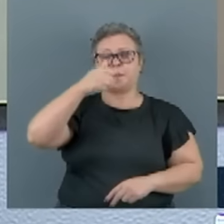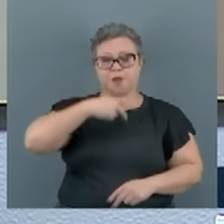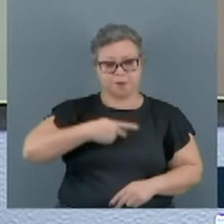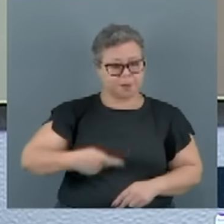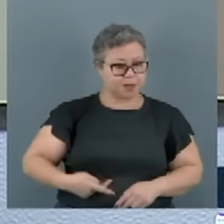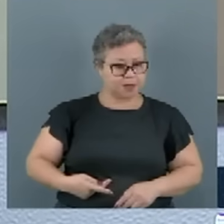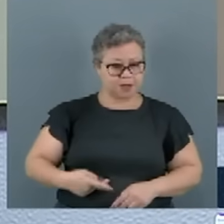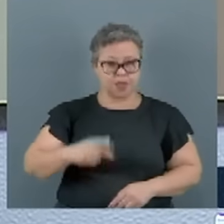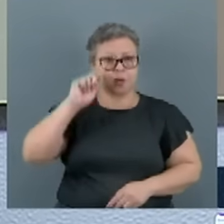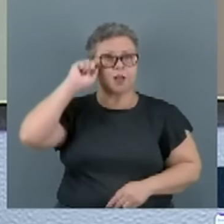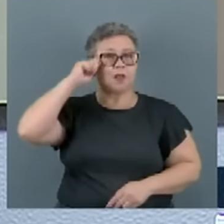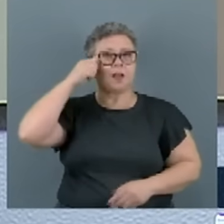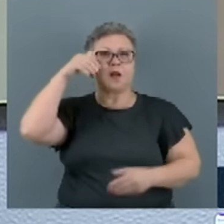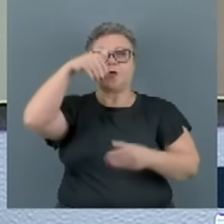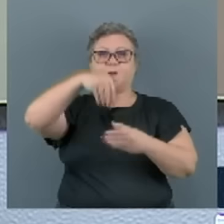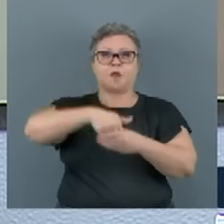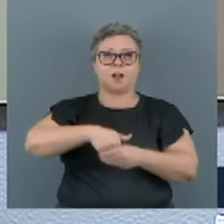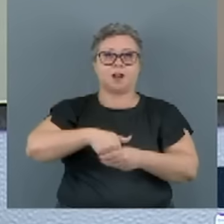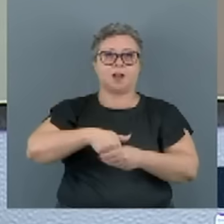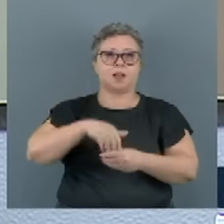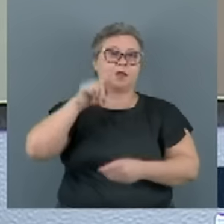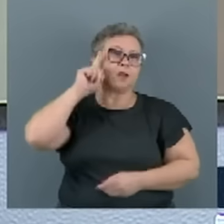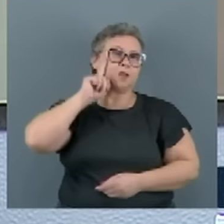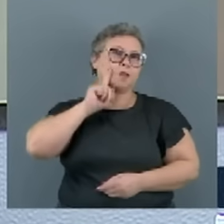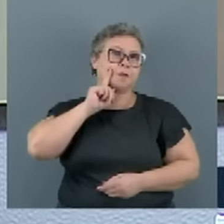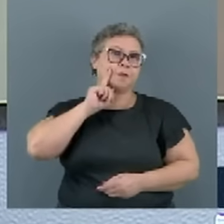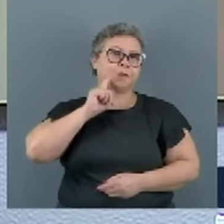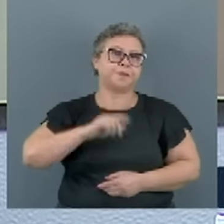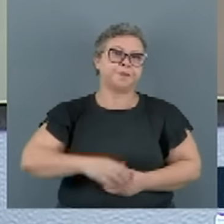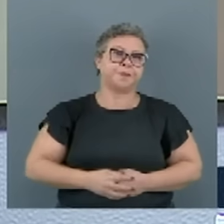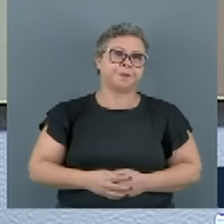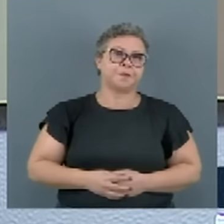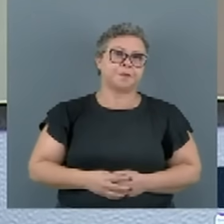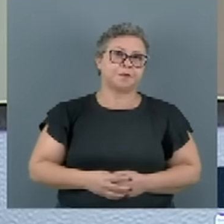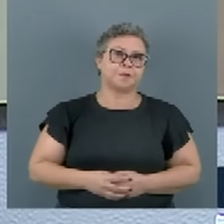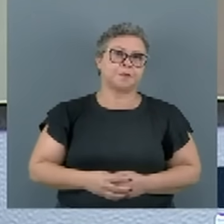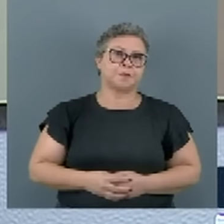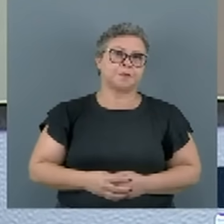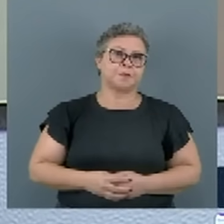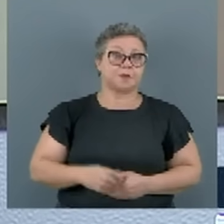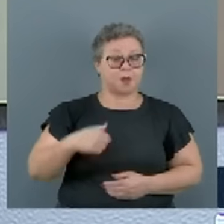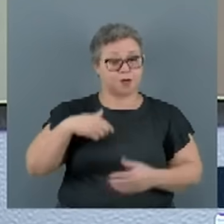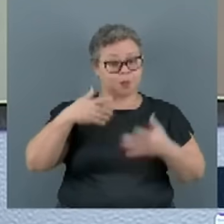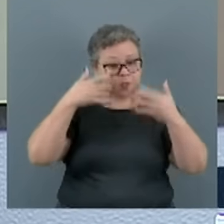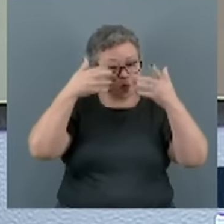eleito nos Estados Unidos. Ah, então vale a pena. Eu estou fazendo